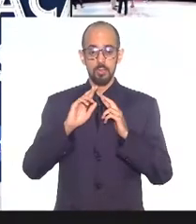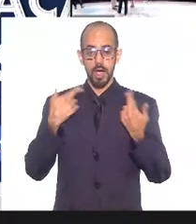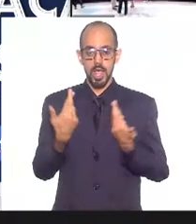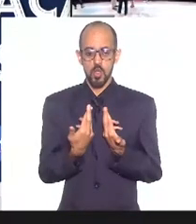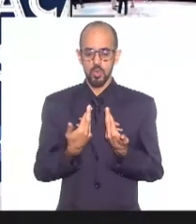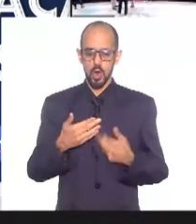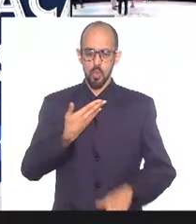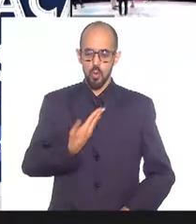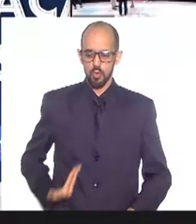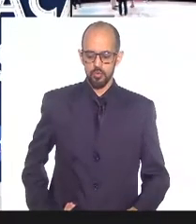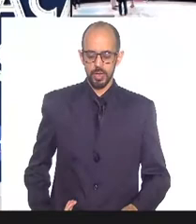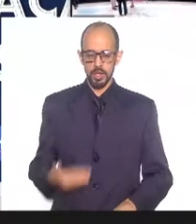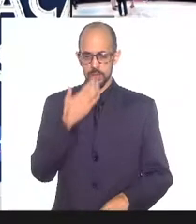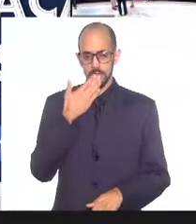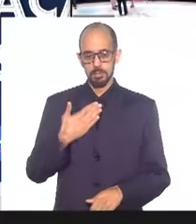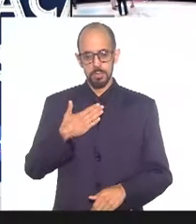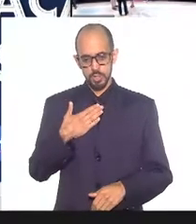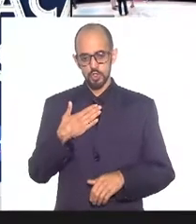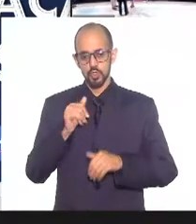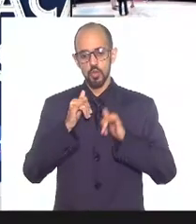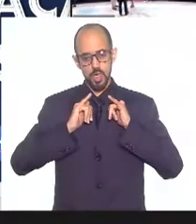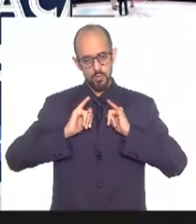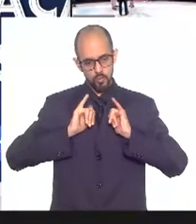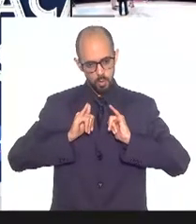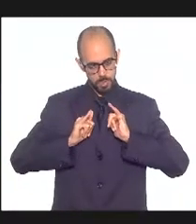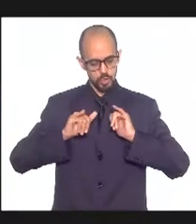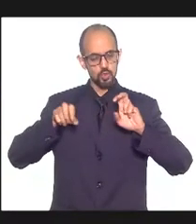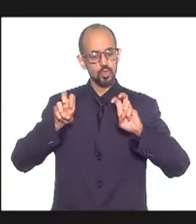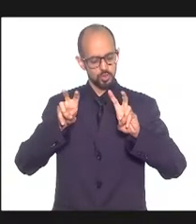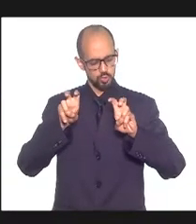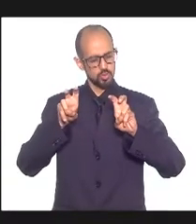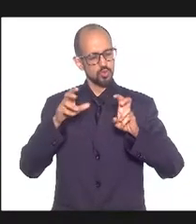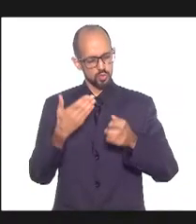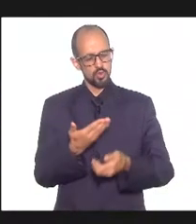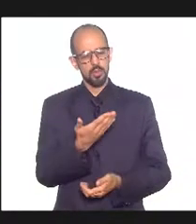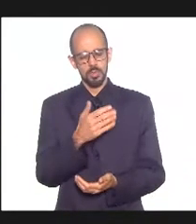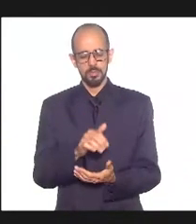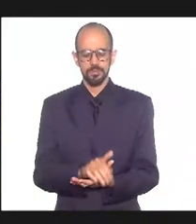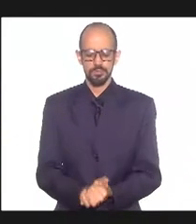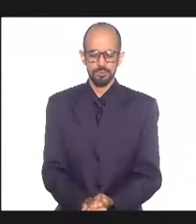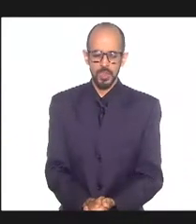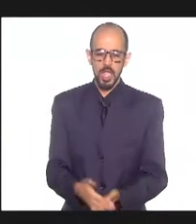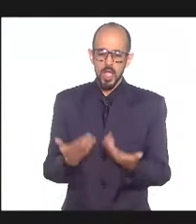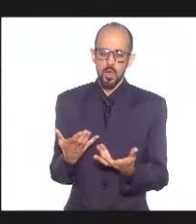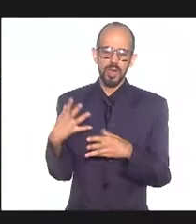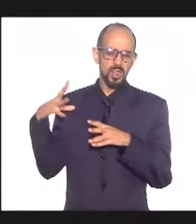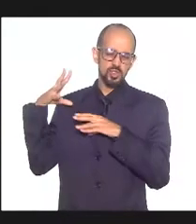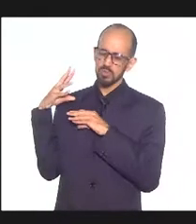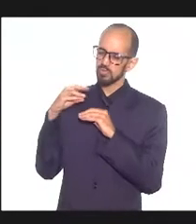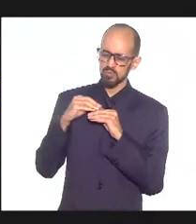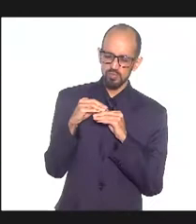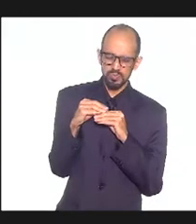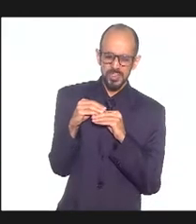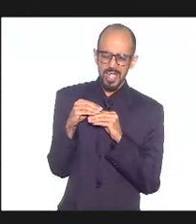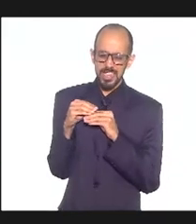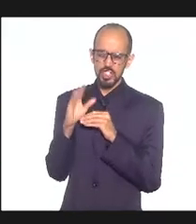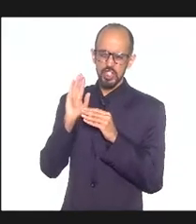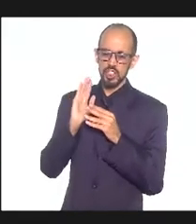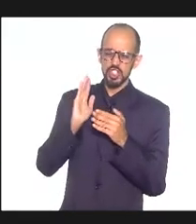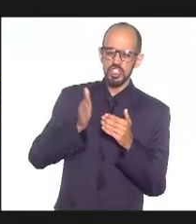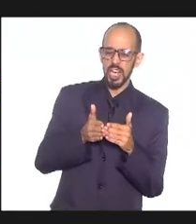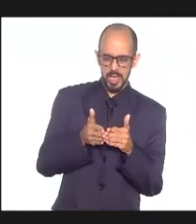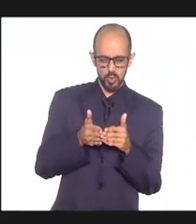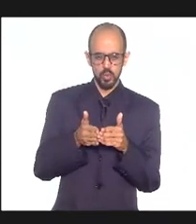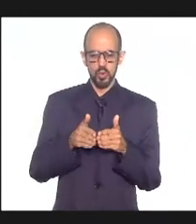dados referentes ao tema. Eu quero ser bastante breve e bastante direto. Esse é um